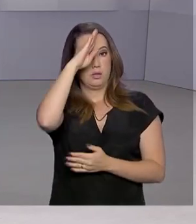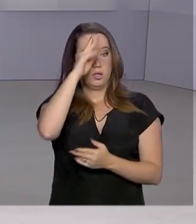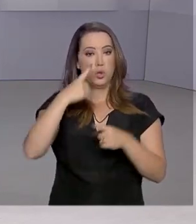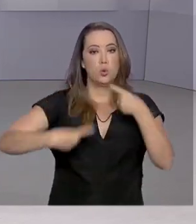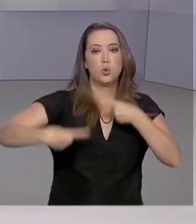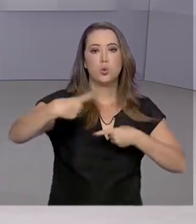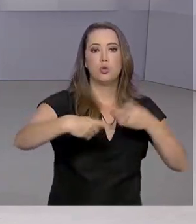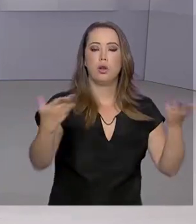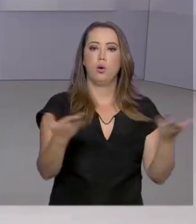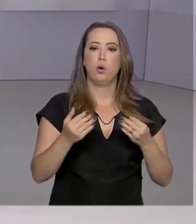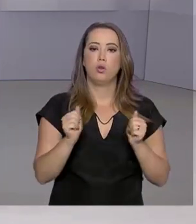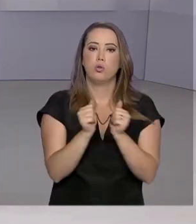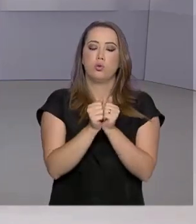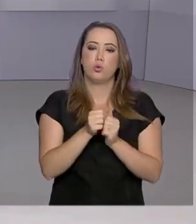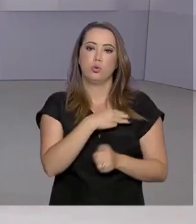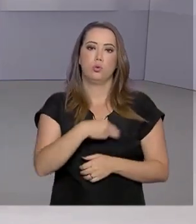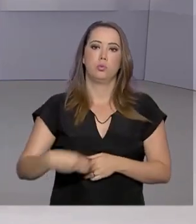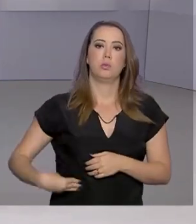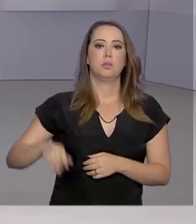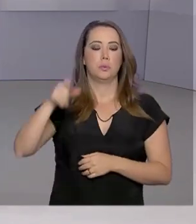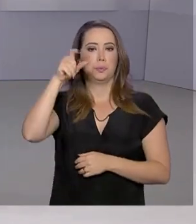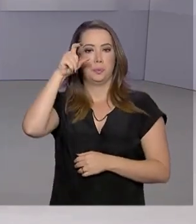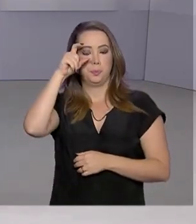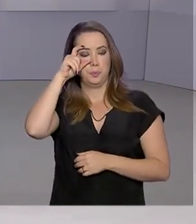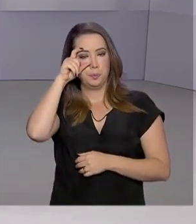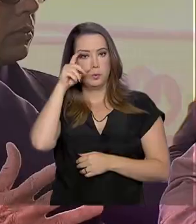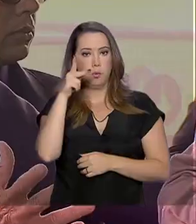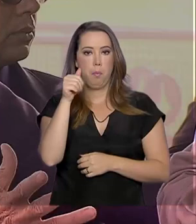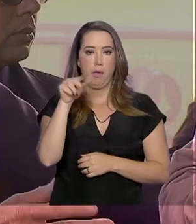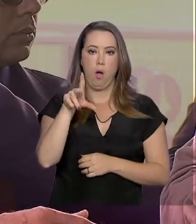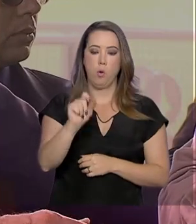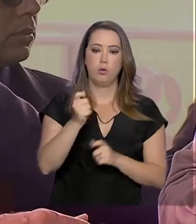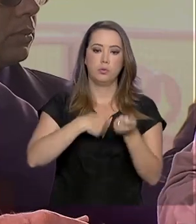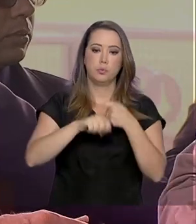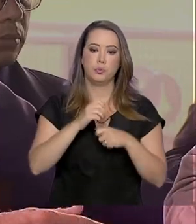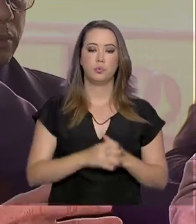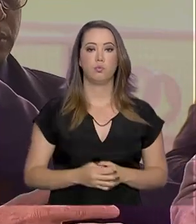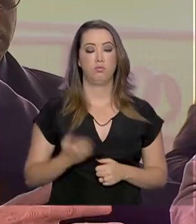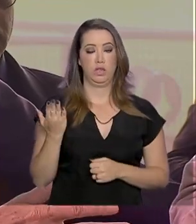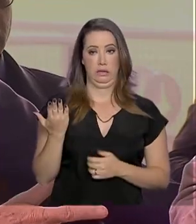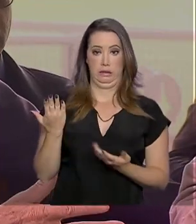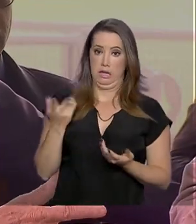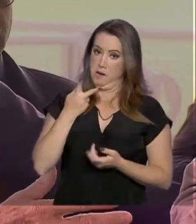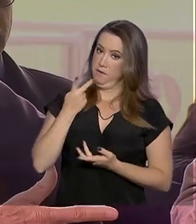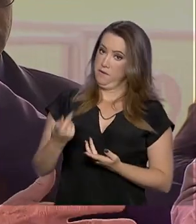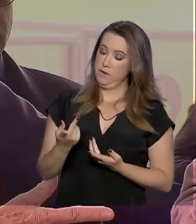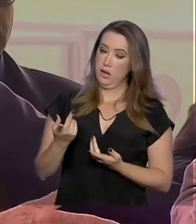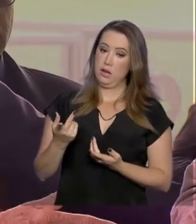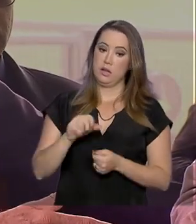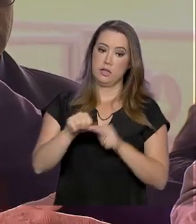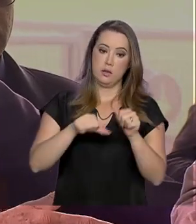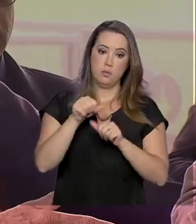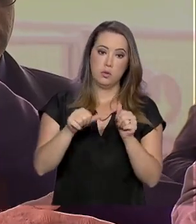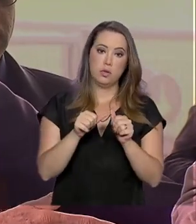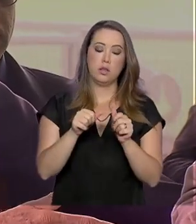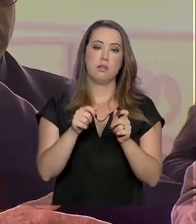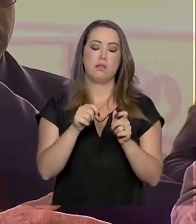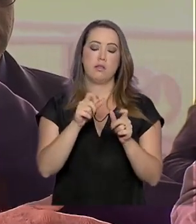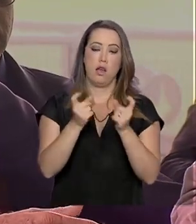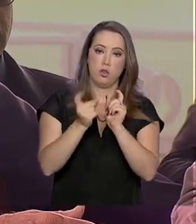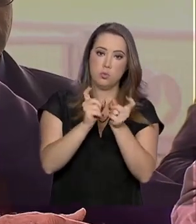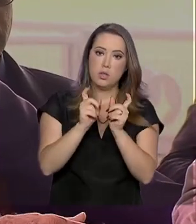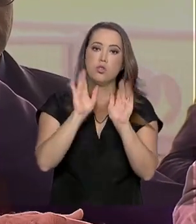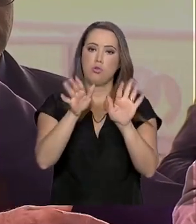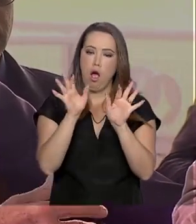tarde, com o ministro Paulo Guedes, da Economia. Essa reforma administrativa, eu acho que ela está madura já para ser